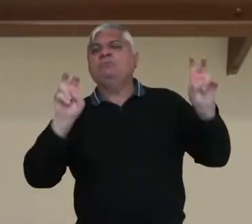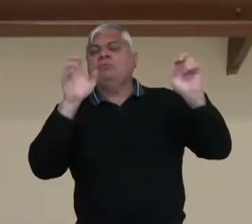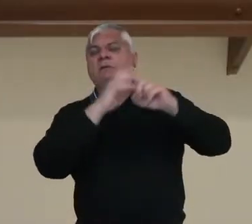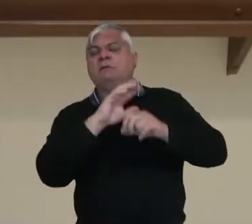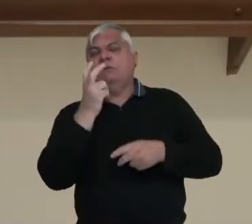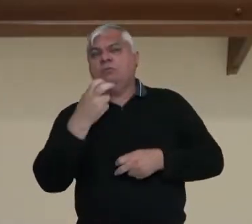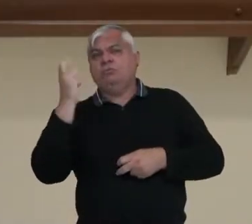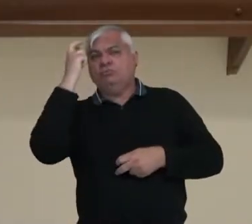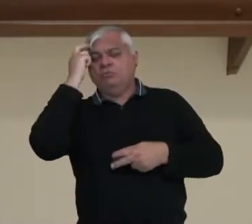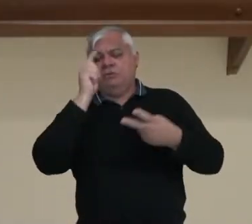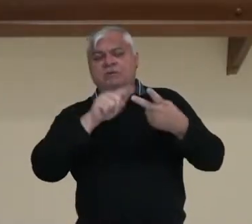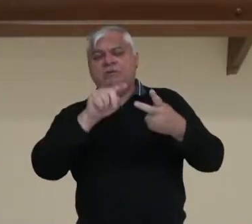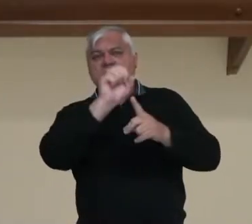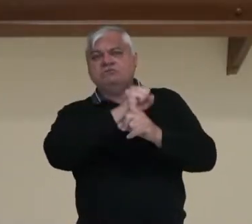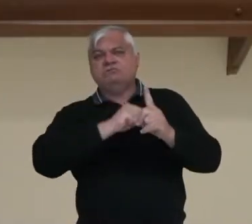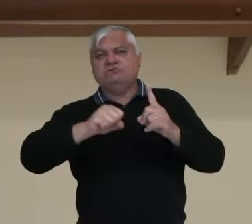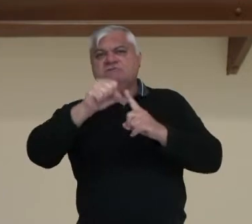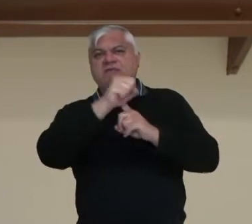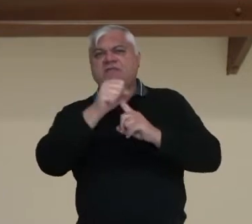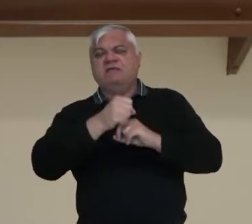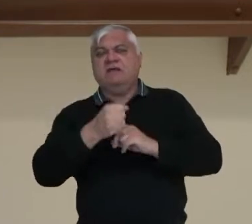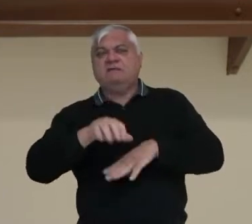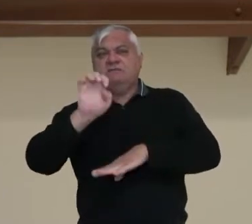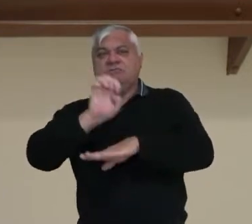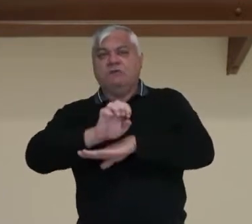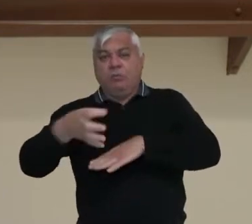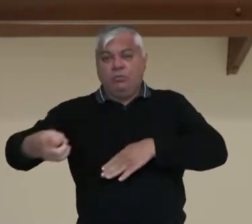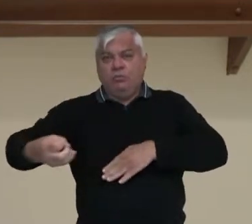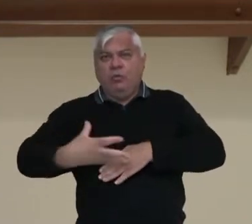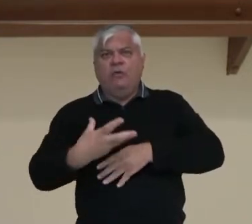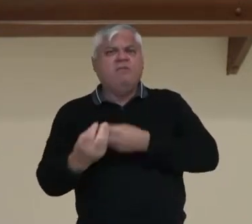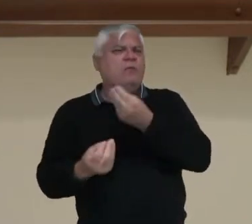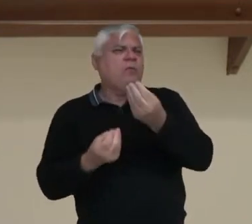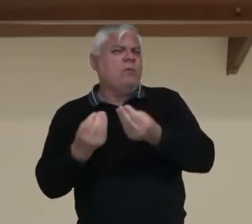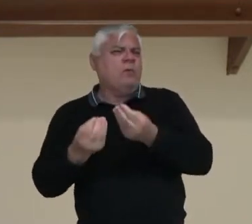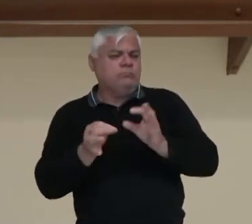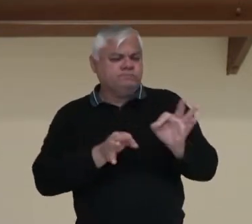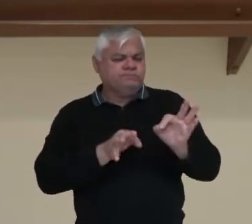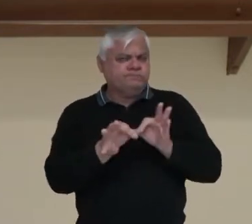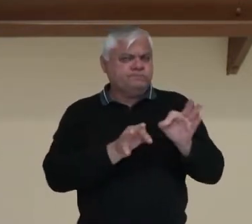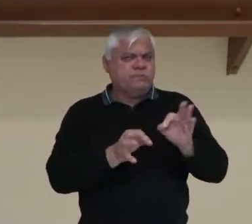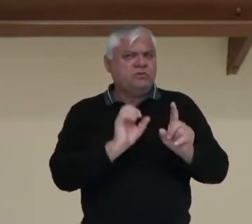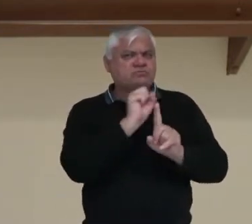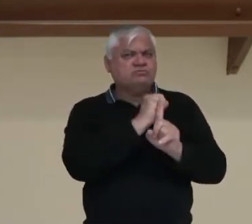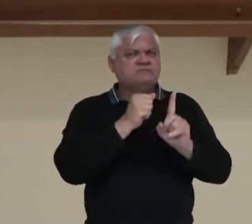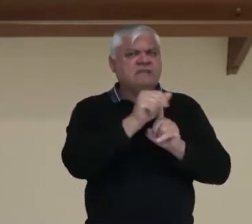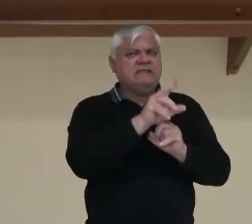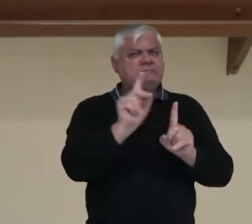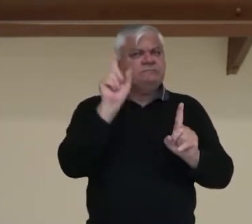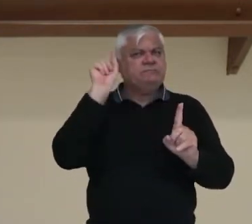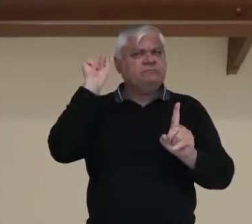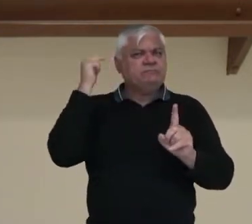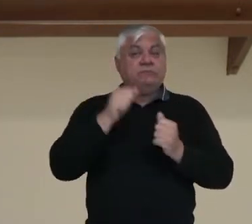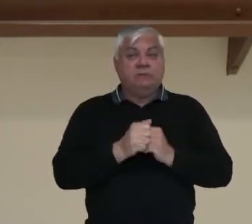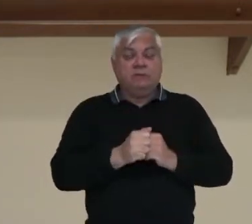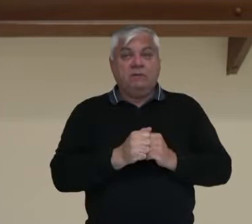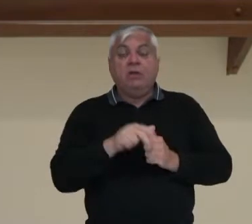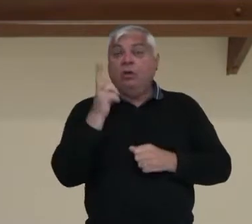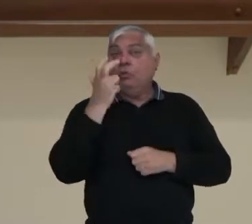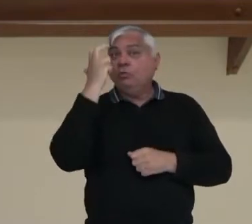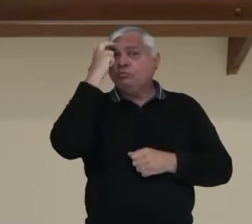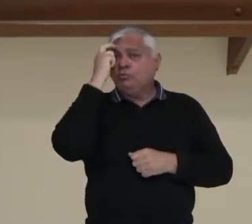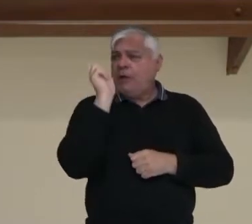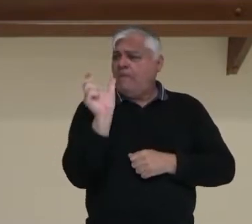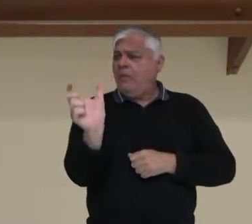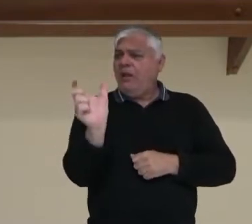cultura e sociedade no Estado Novo. Como é que se organizava a sociedade, o conceito de cultura, como